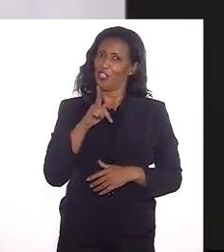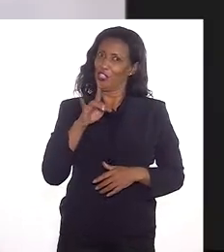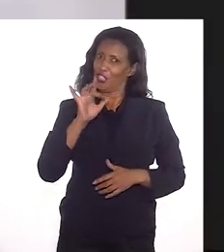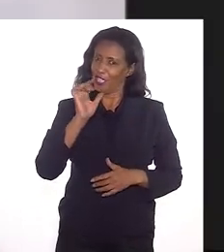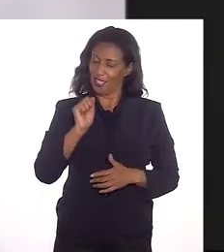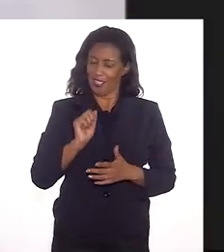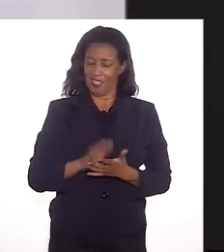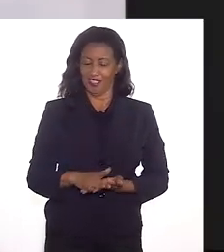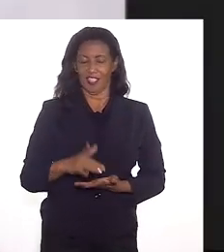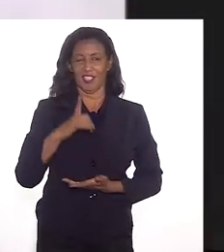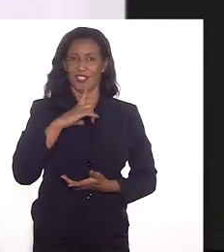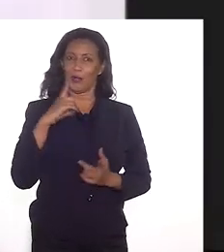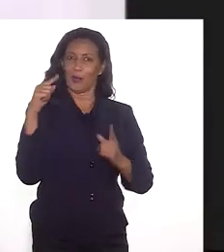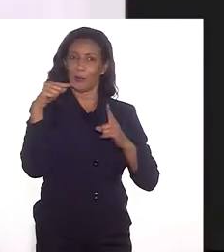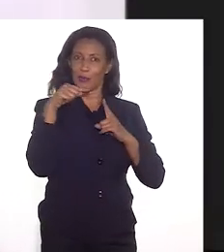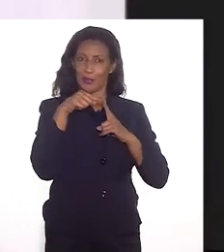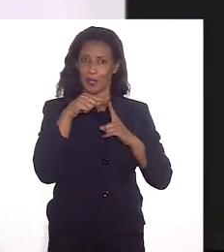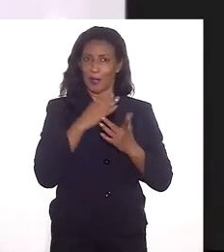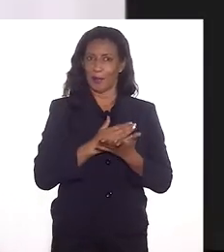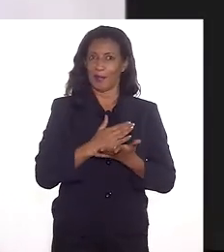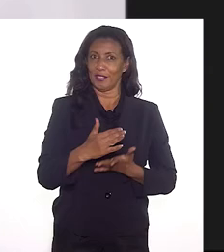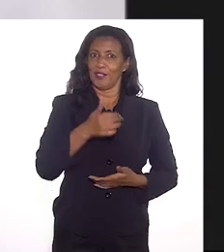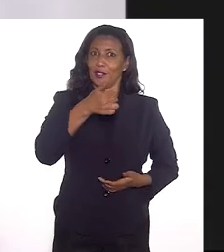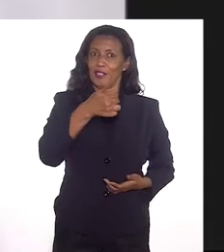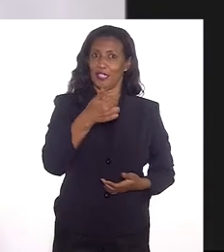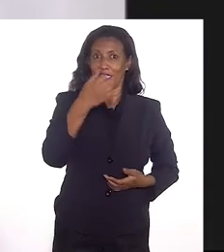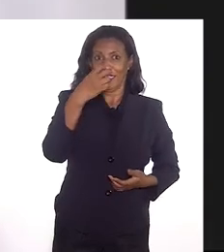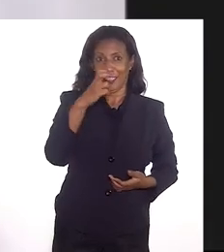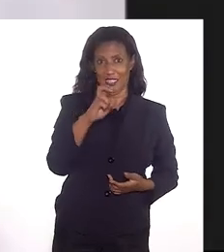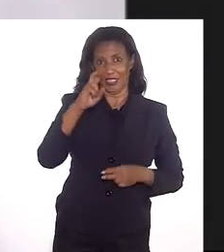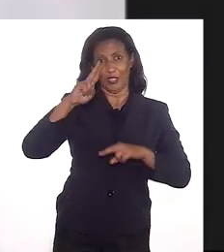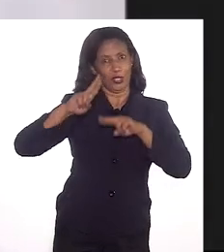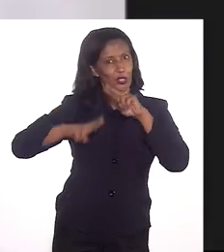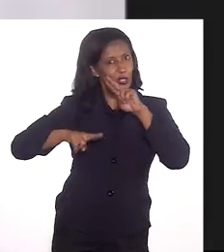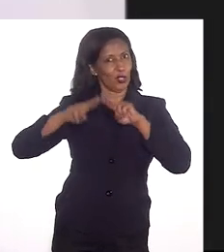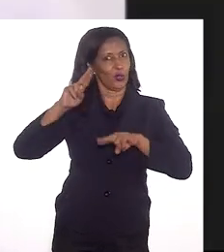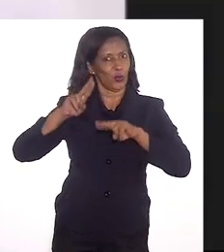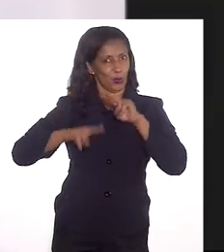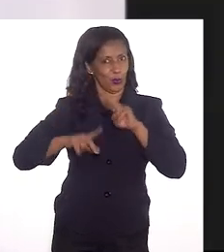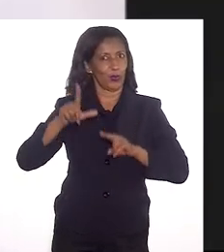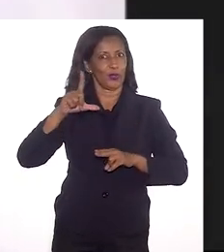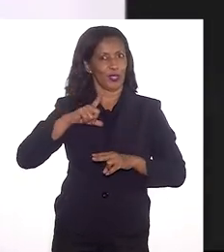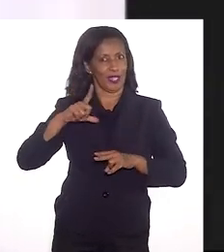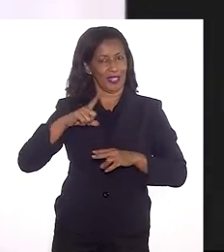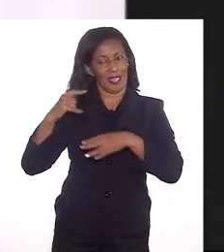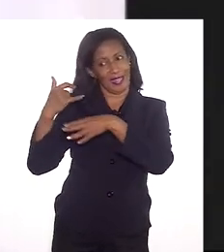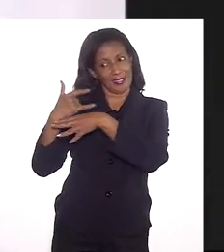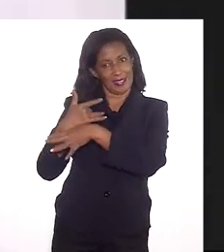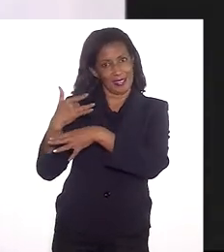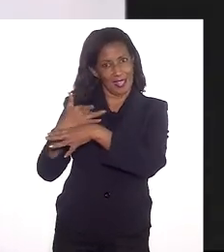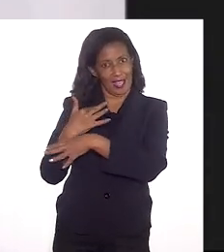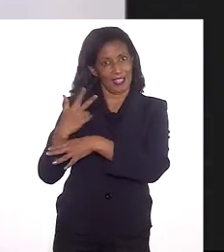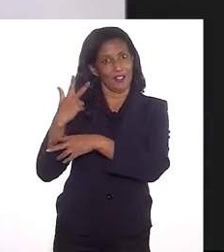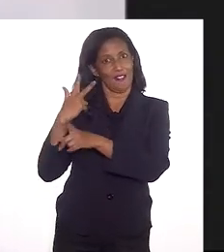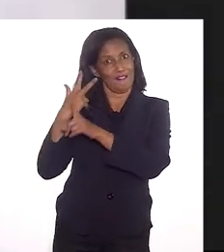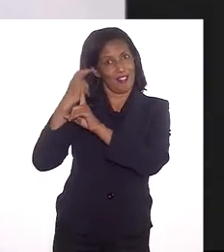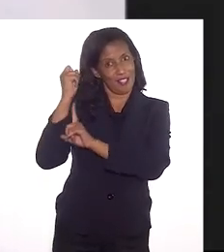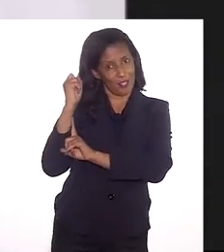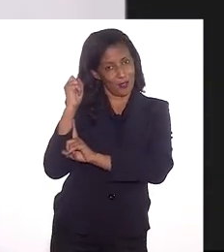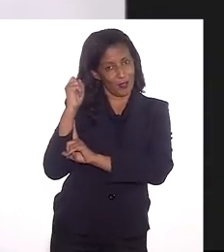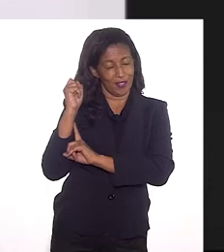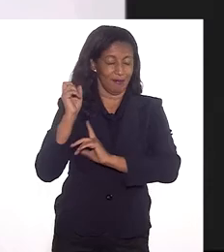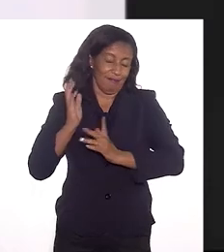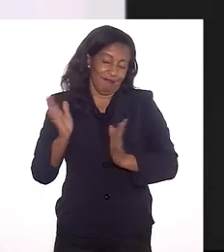Geisa, a gente tem aqui como objetivo, a partir do dia 15 de junho, já ter a cidade